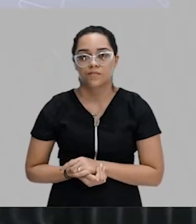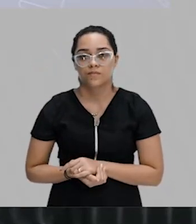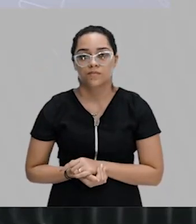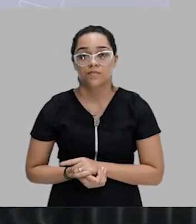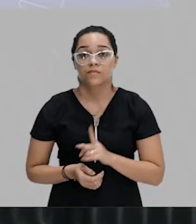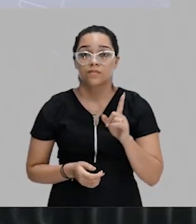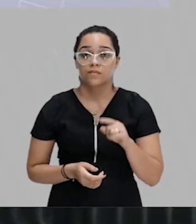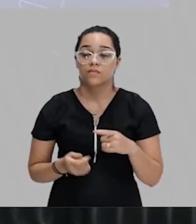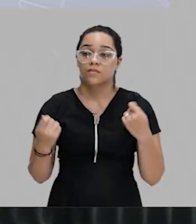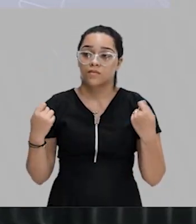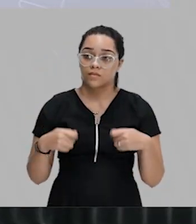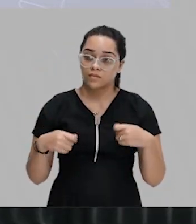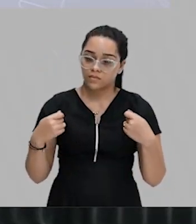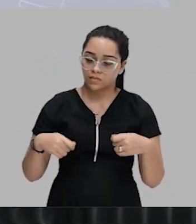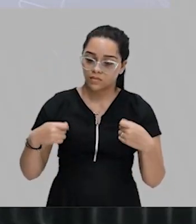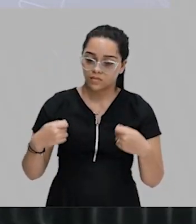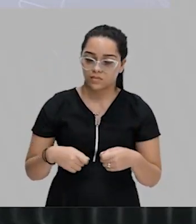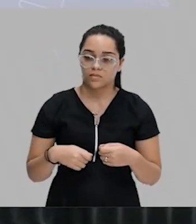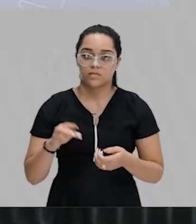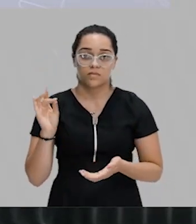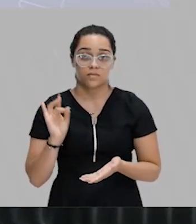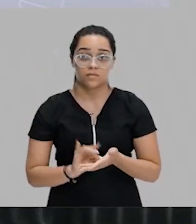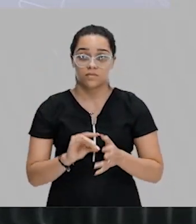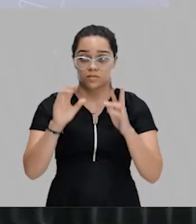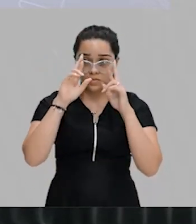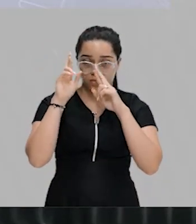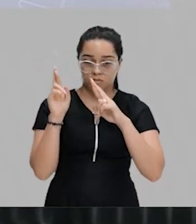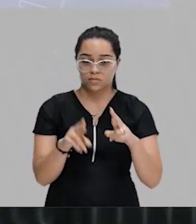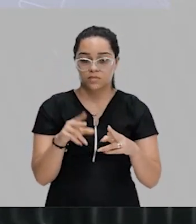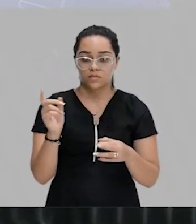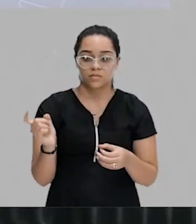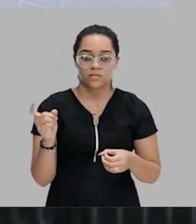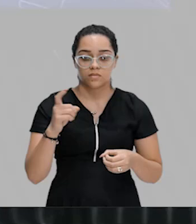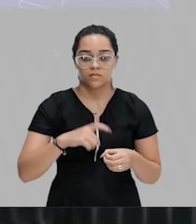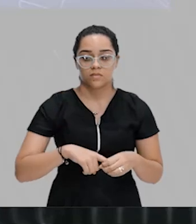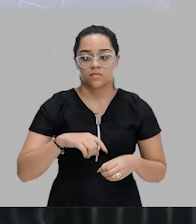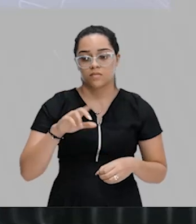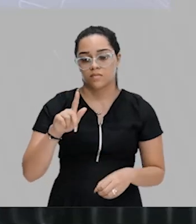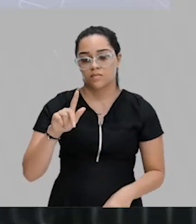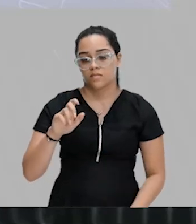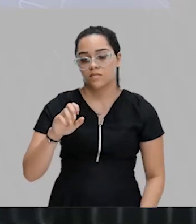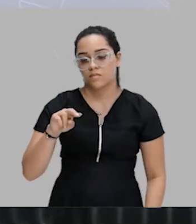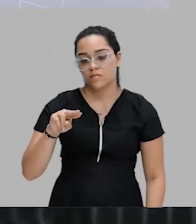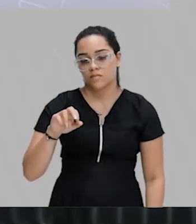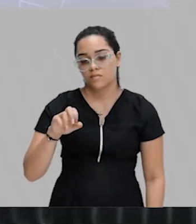É preciso, na verdade, se respeitar um retorno do geneticismo.